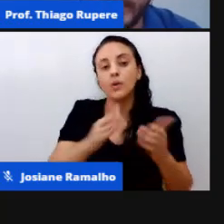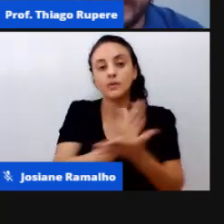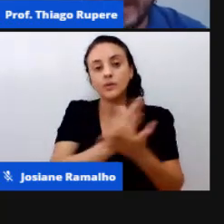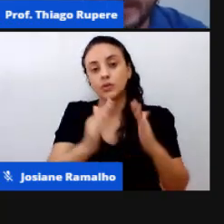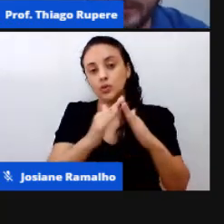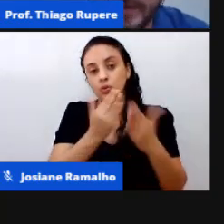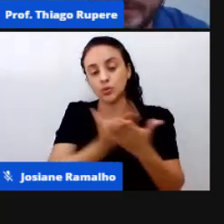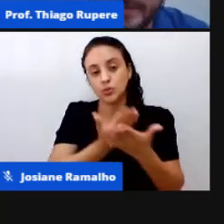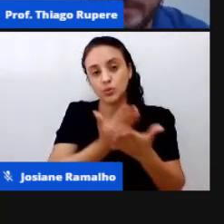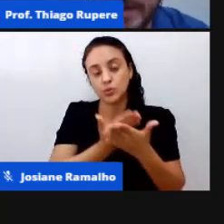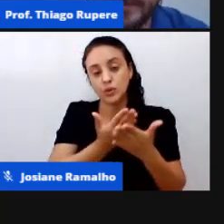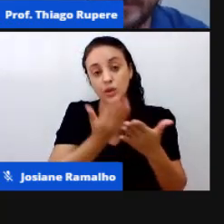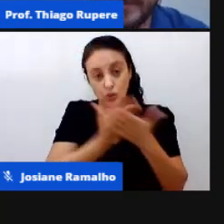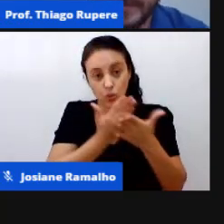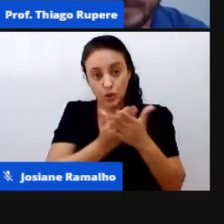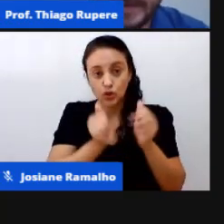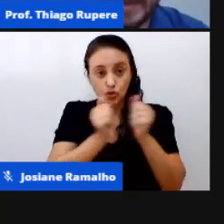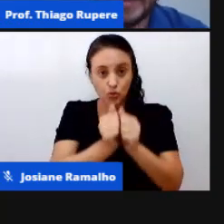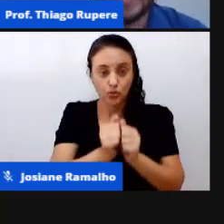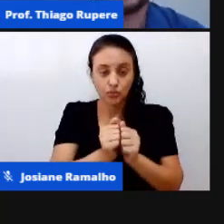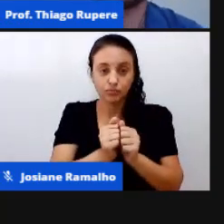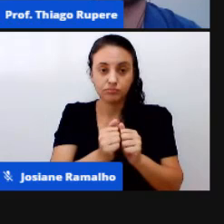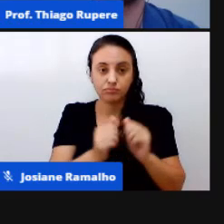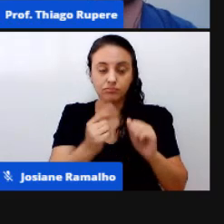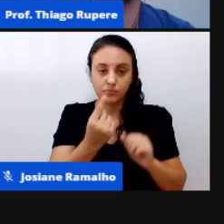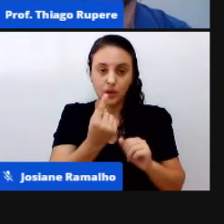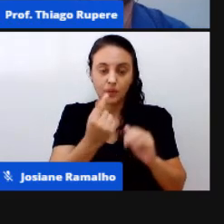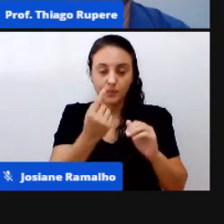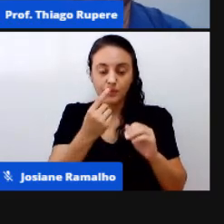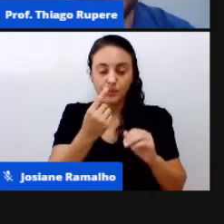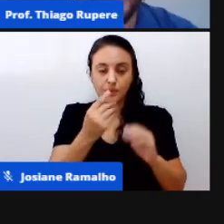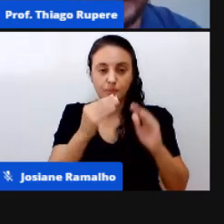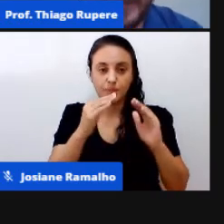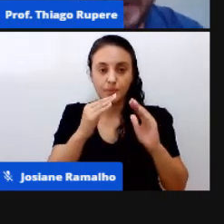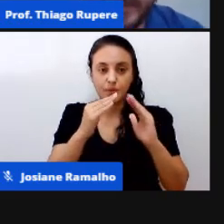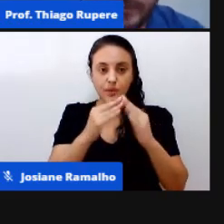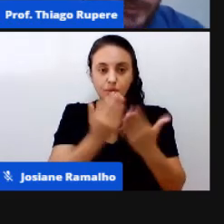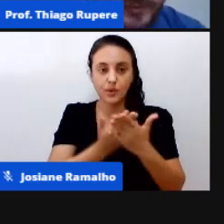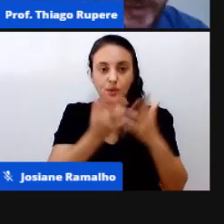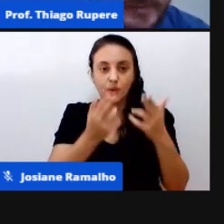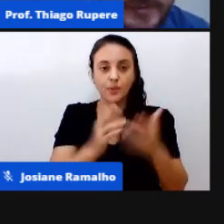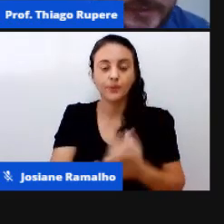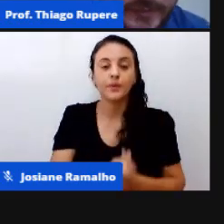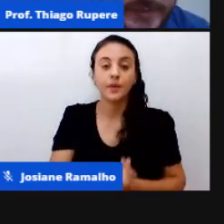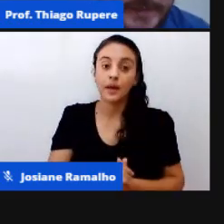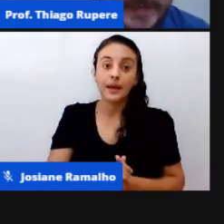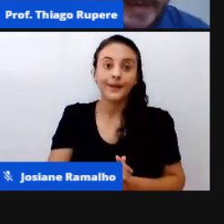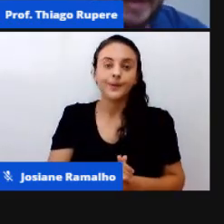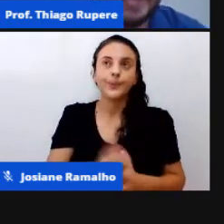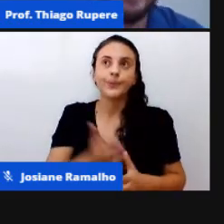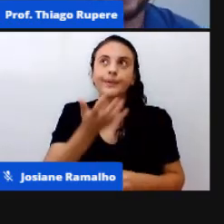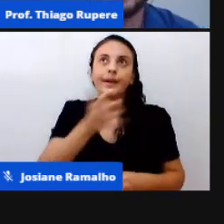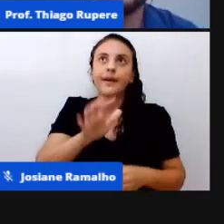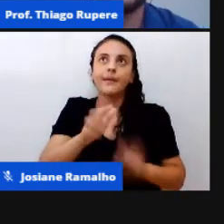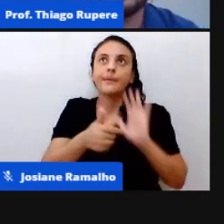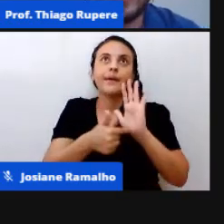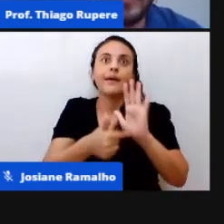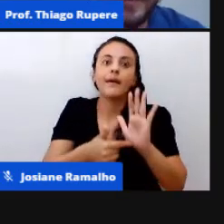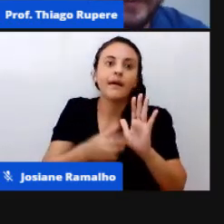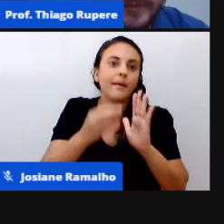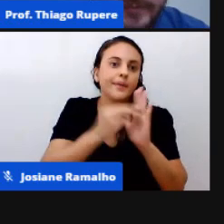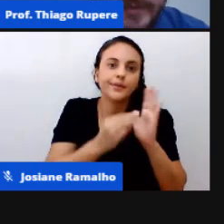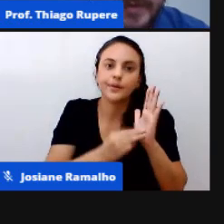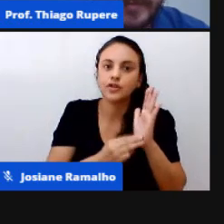eu quero frisar aqui com essas imagens também? É que não é melhor. A metodologia ativa, ela é mais